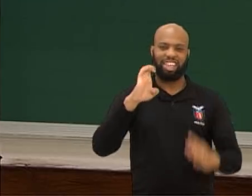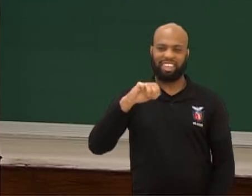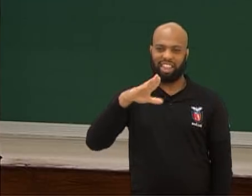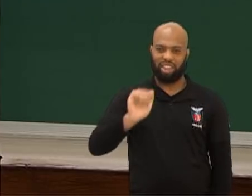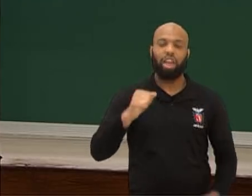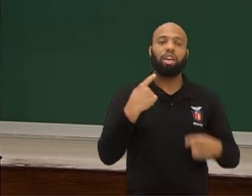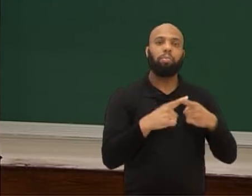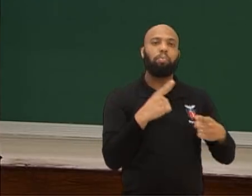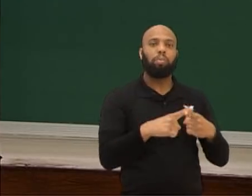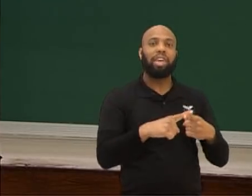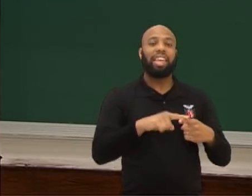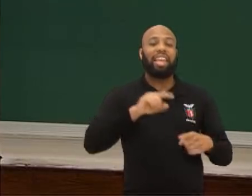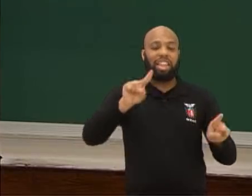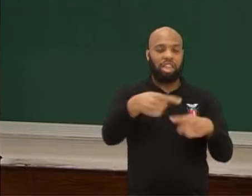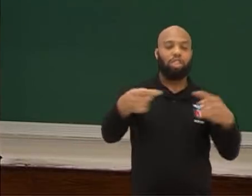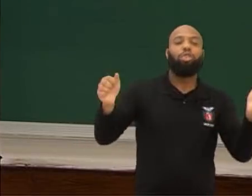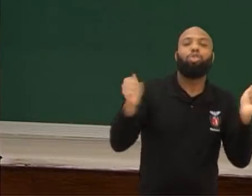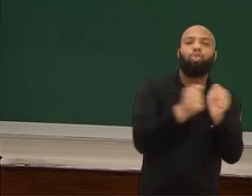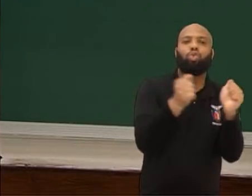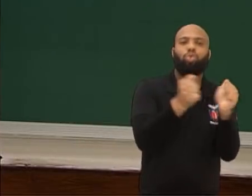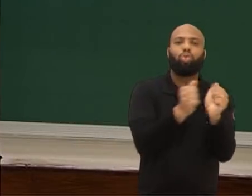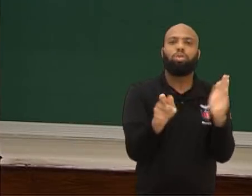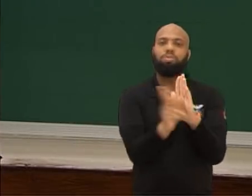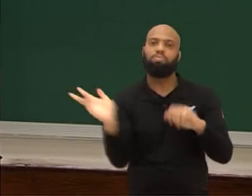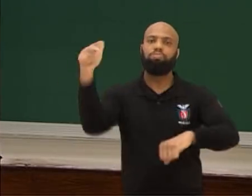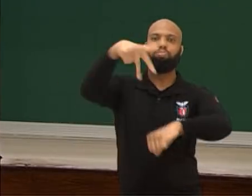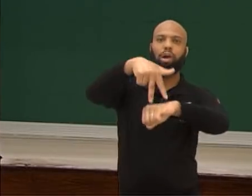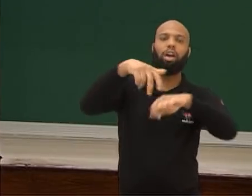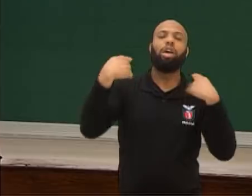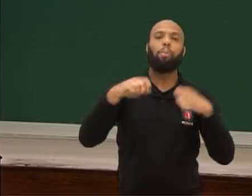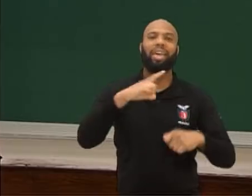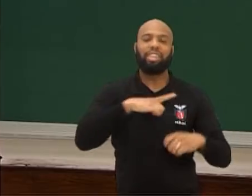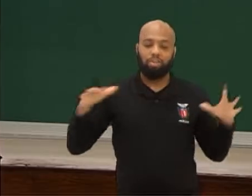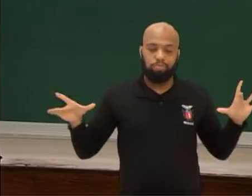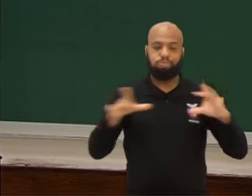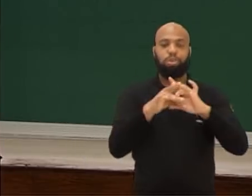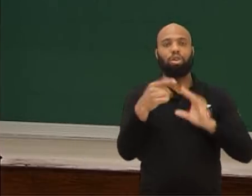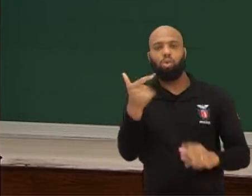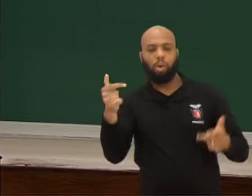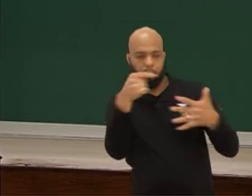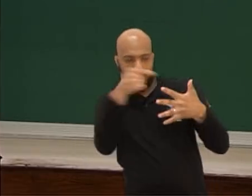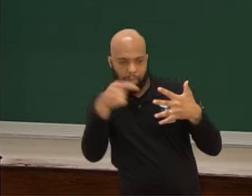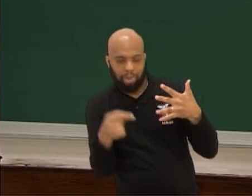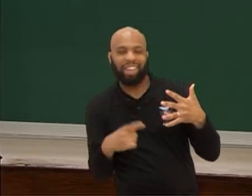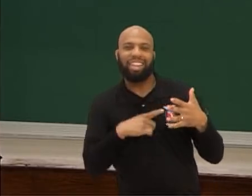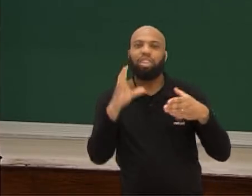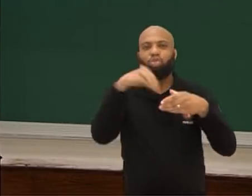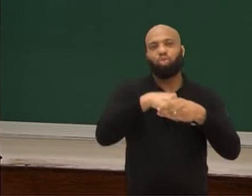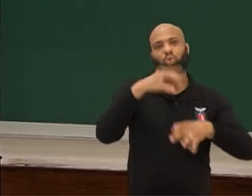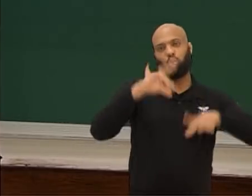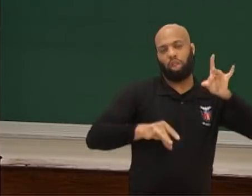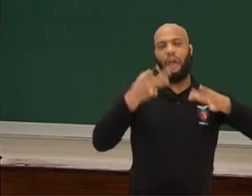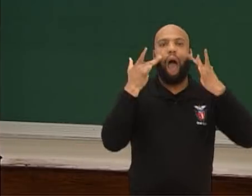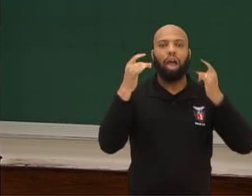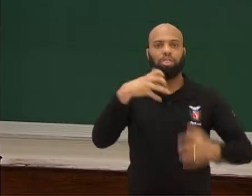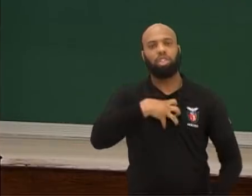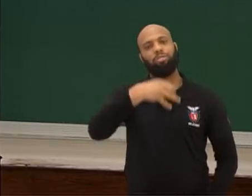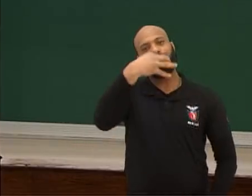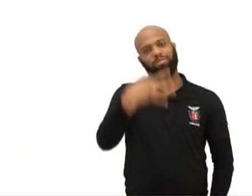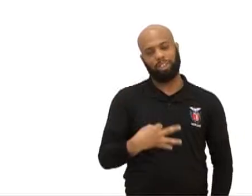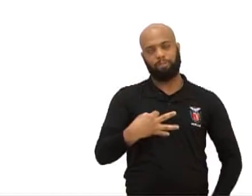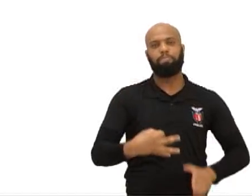no momento em que a cena é executada, ela precisa ter um diálogo com esses outros elementos para que ela fique o mais verdadeira